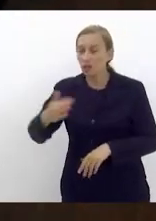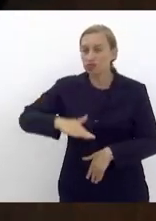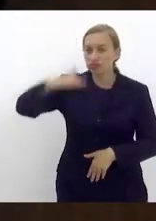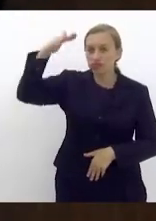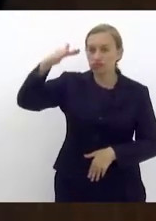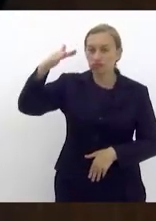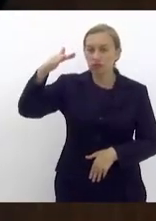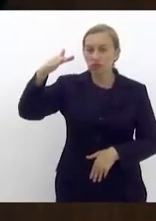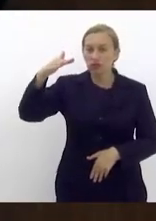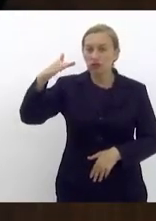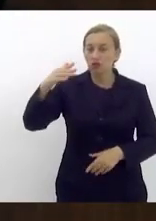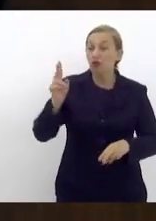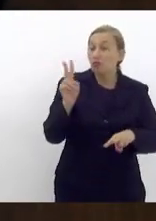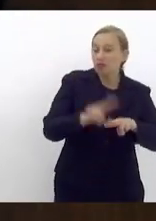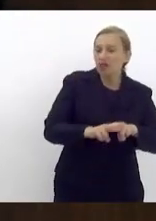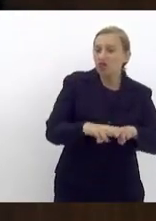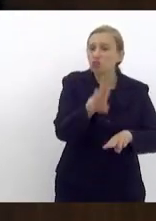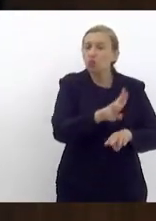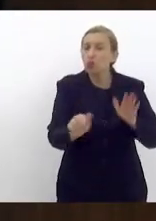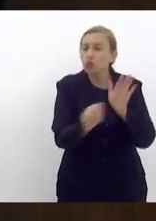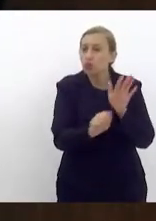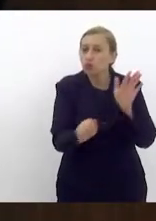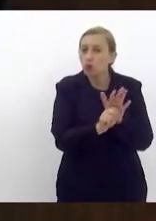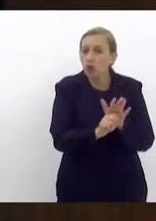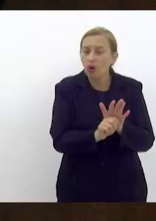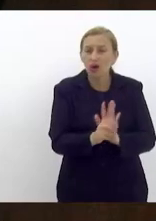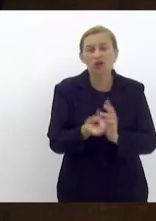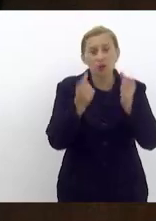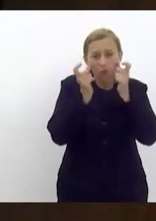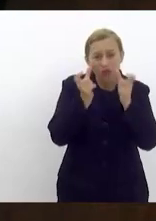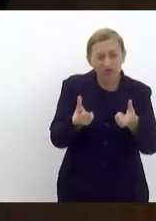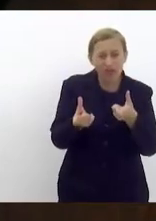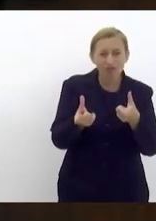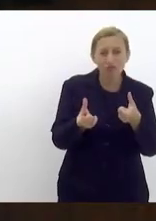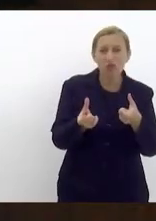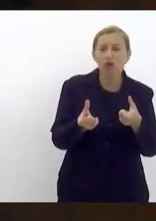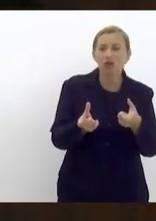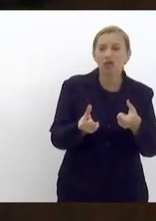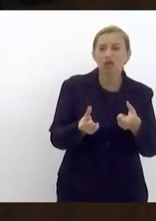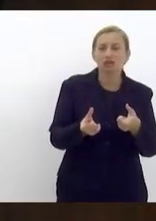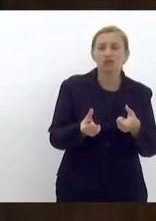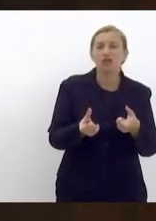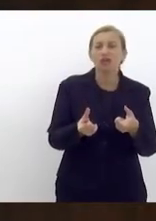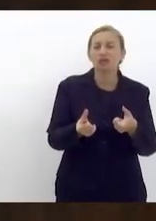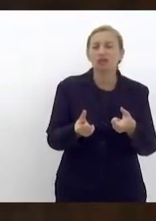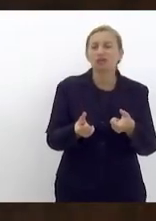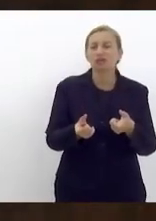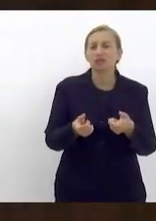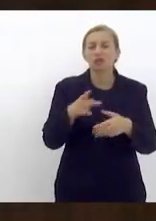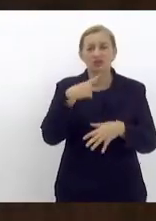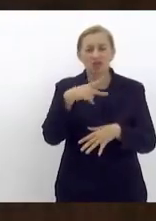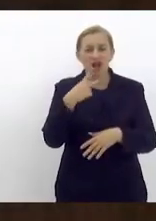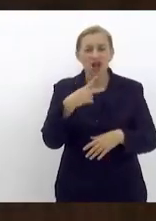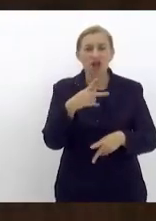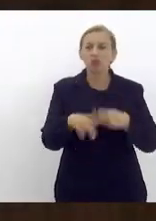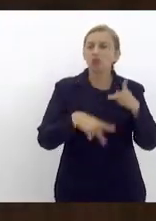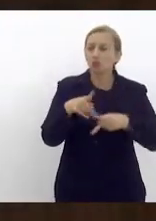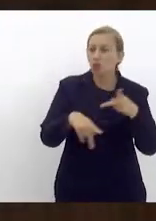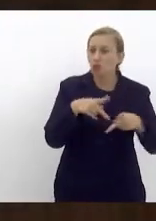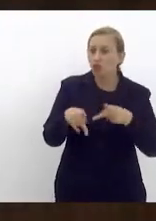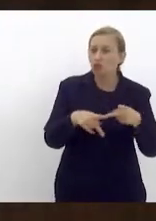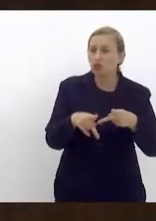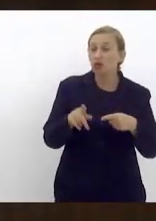lesão corporal e posse de drogas. Fica aqui um atento, né, para atentar a população sobre